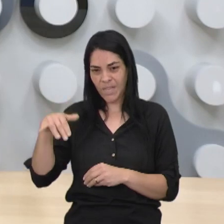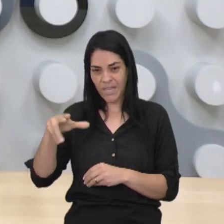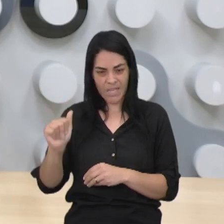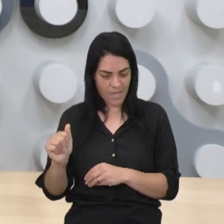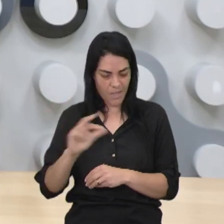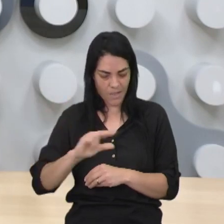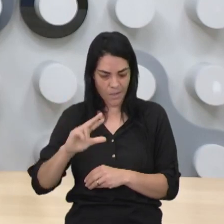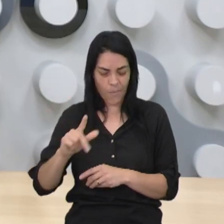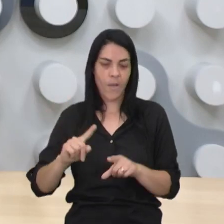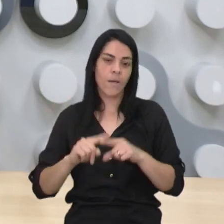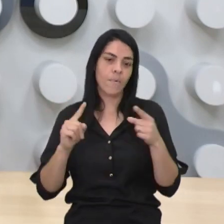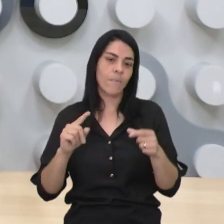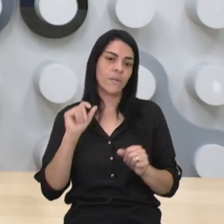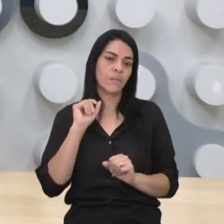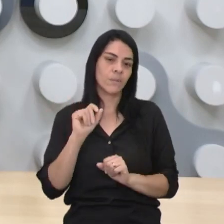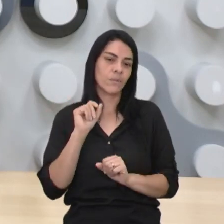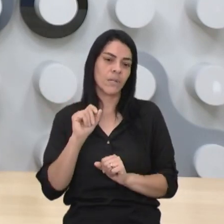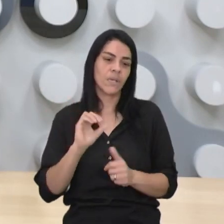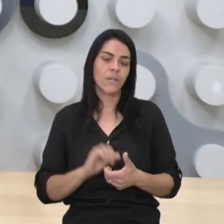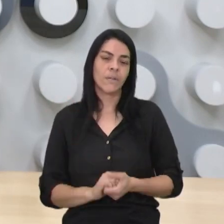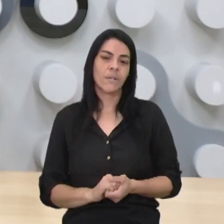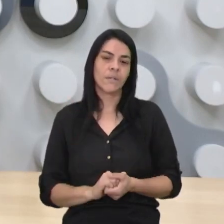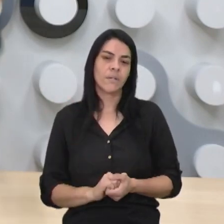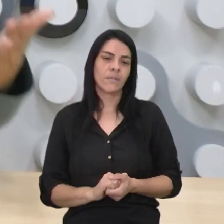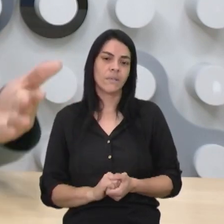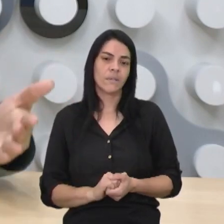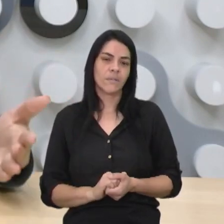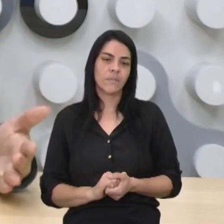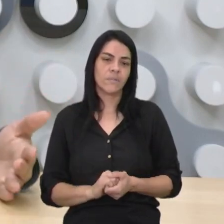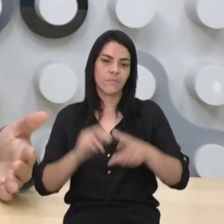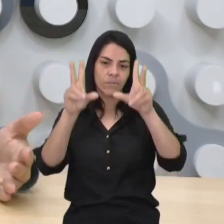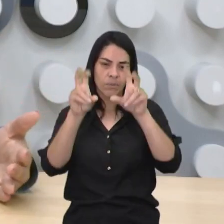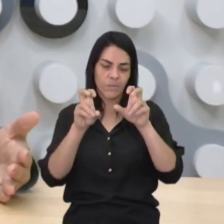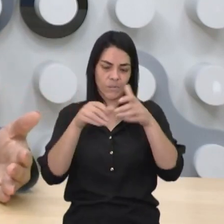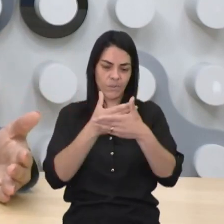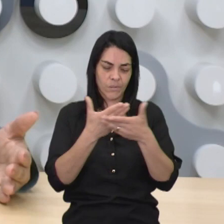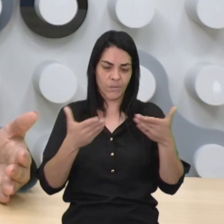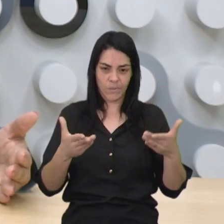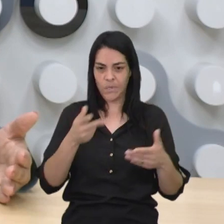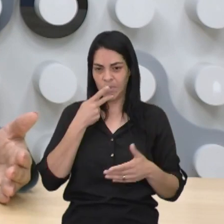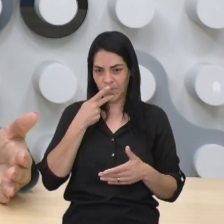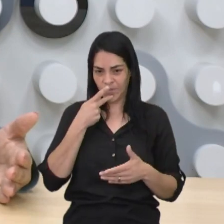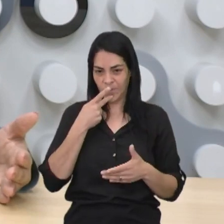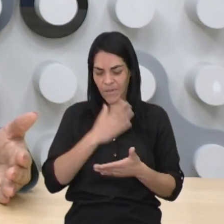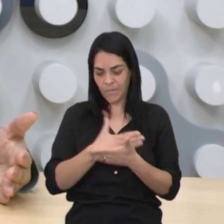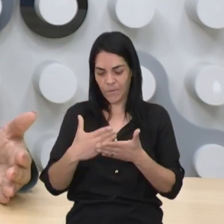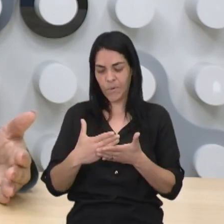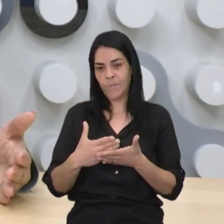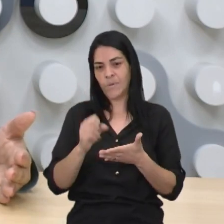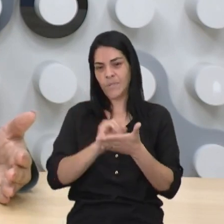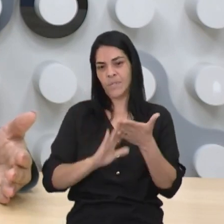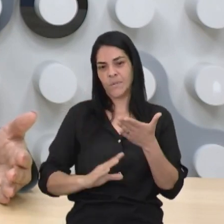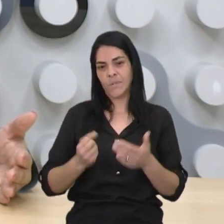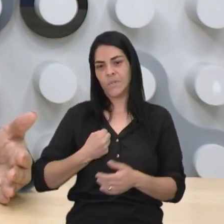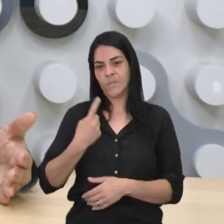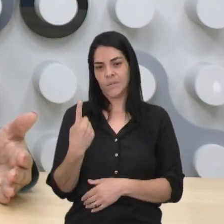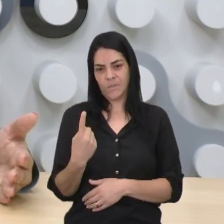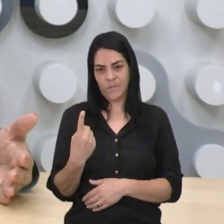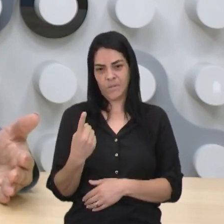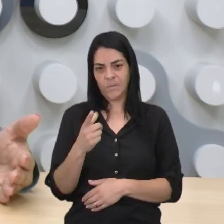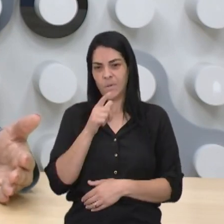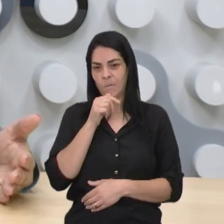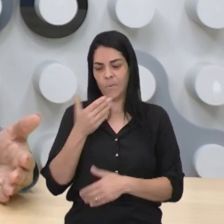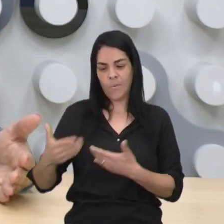esse aspecto. Tá certo? Uma das questões que a gente falou lá no comecinho da atividade 1 era o próprio Rio Tinto,